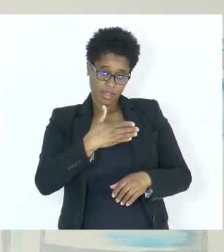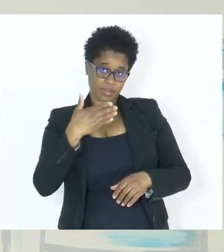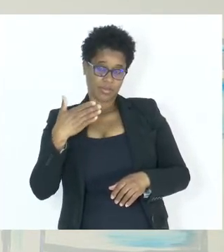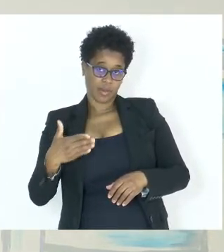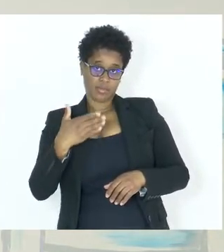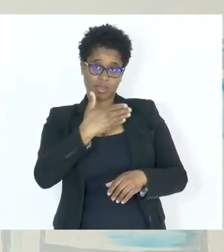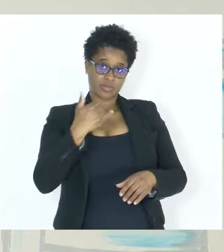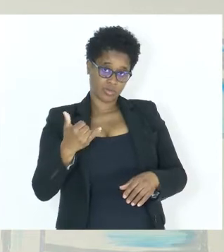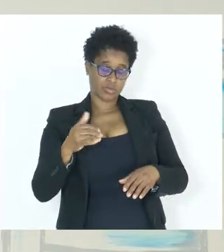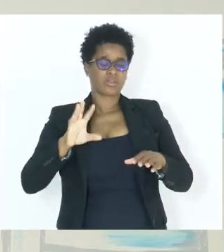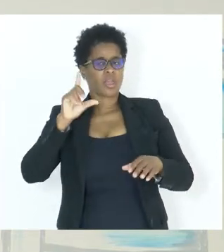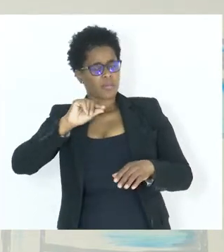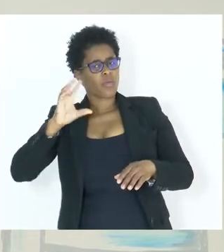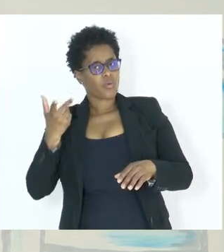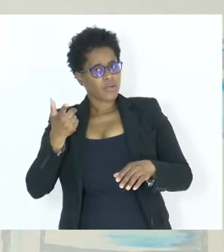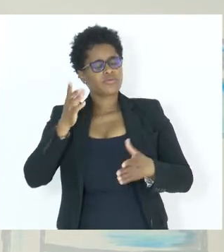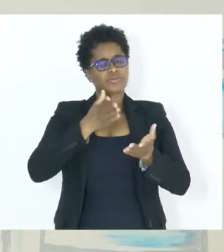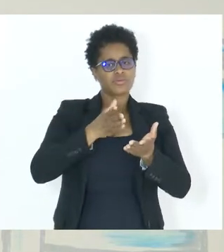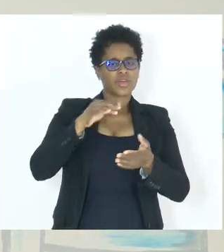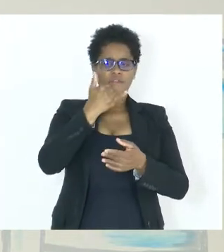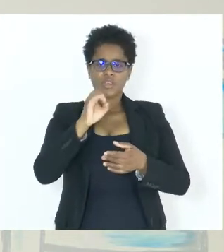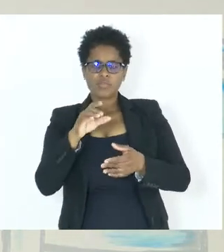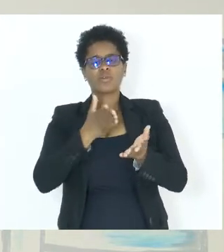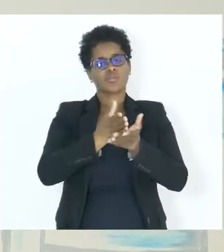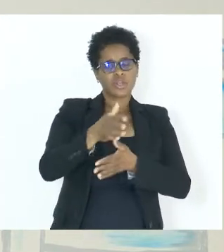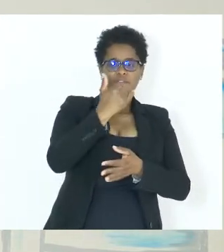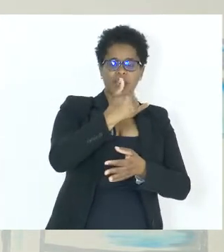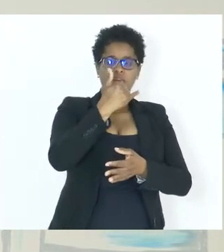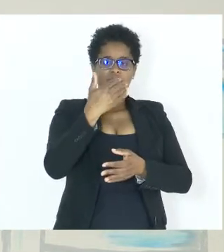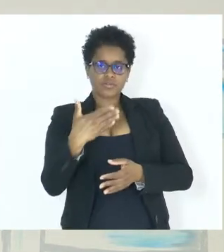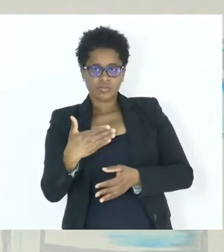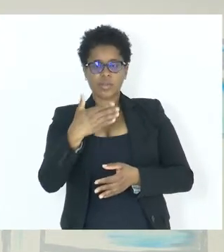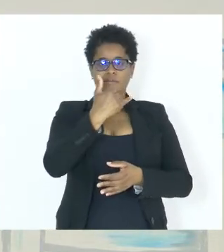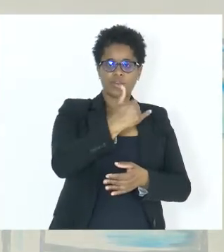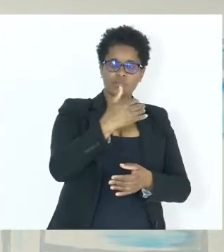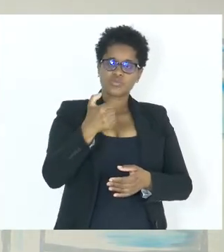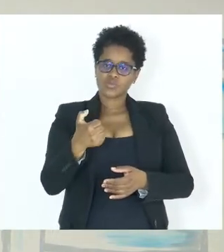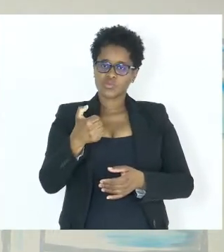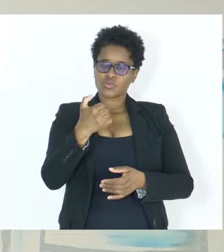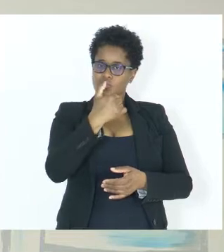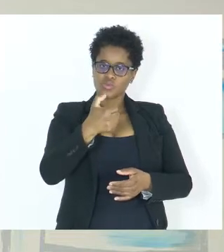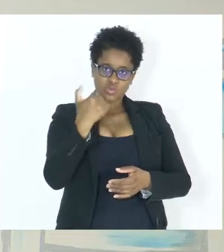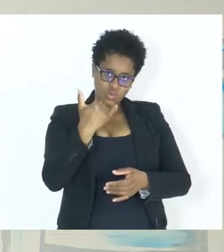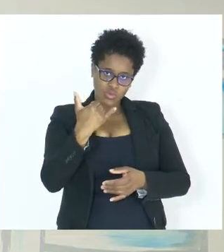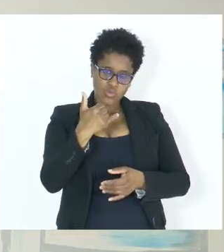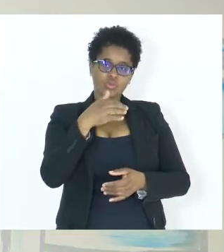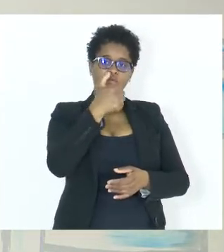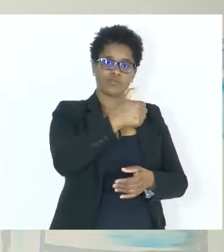vamos continuar a contar. 21º, 22º, 23º, vamos